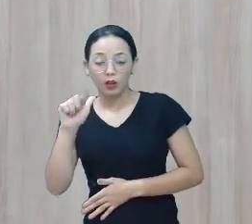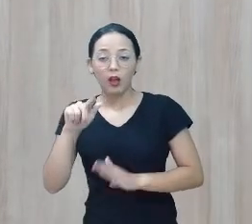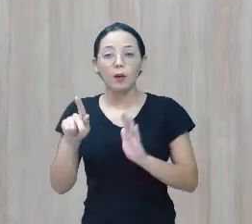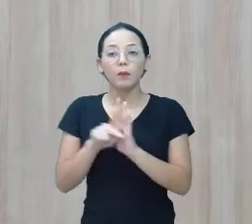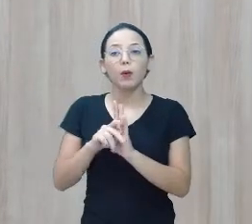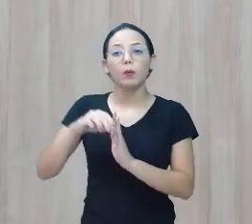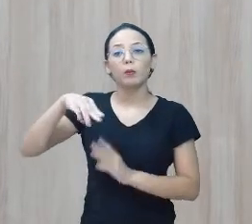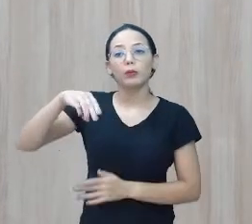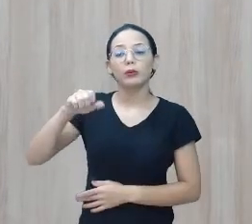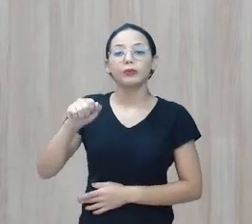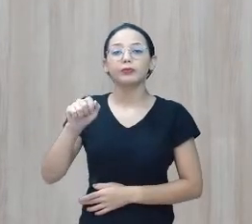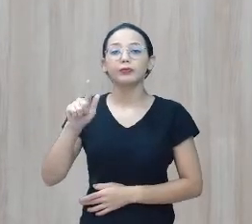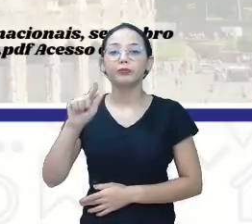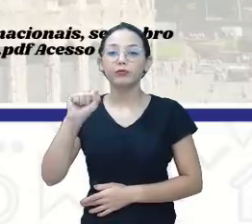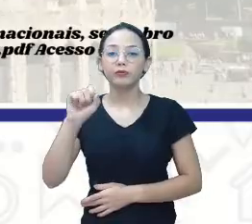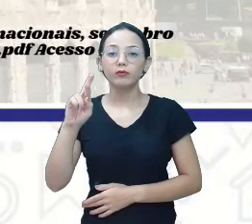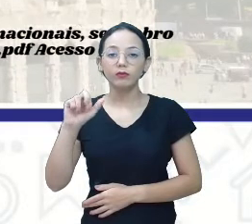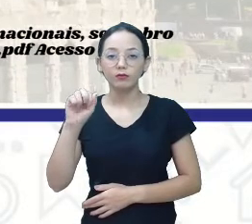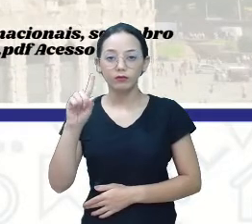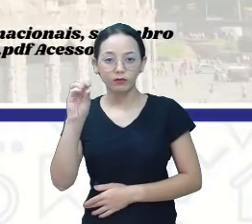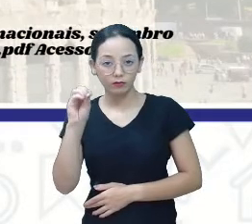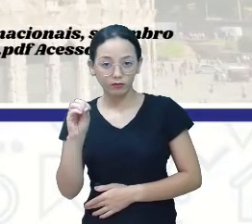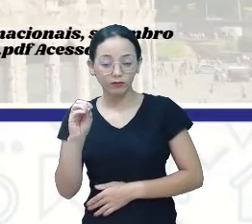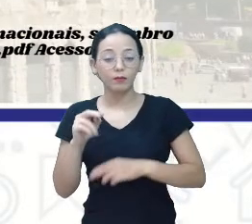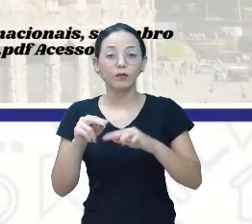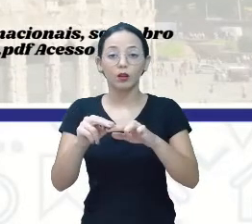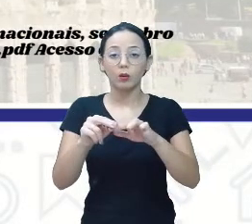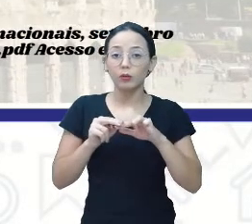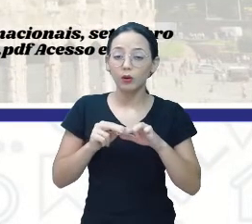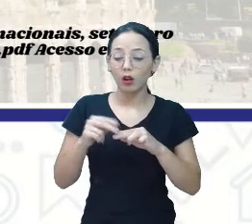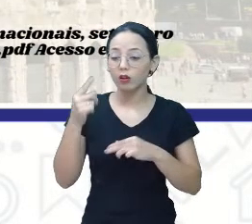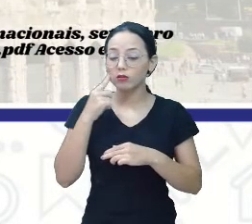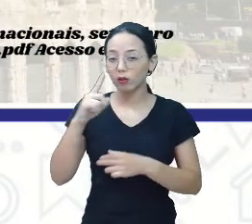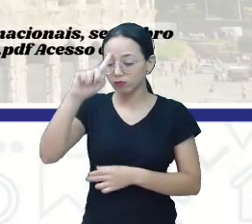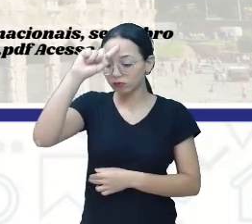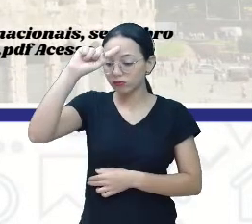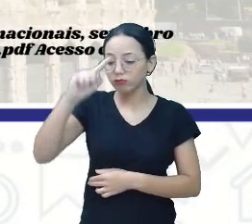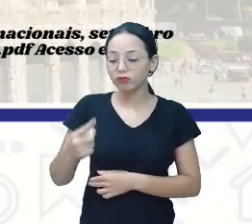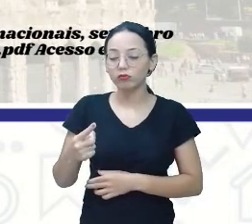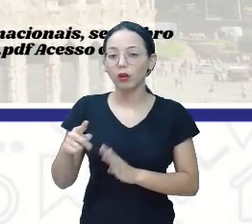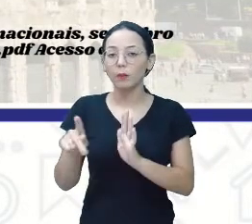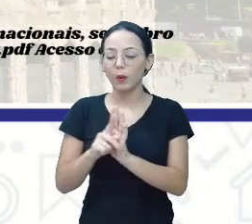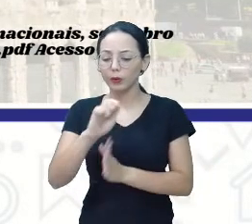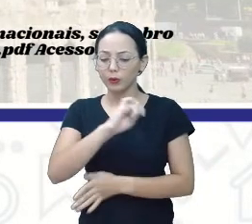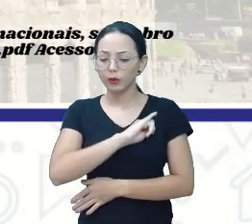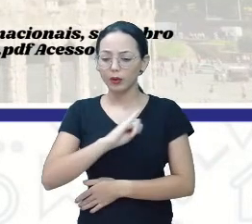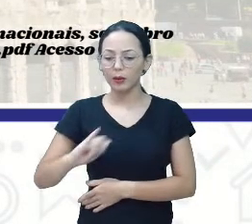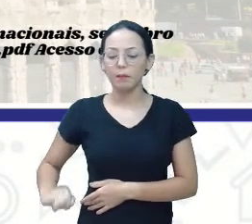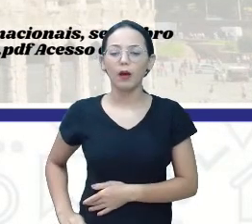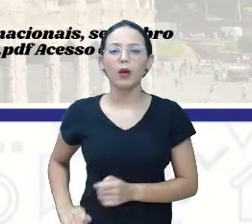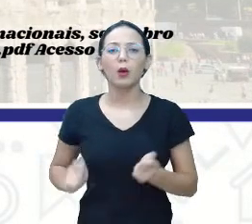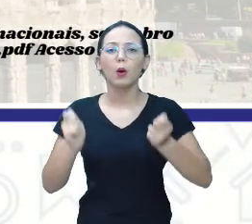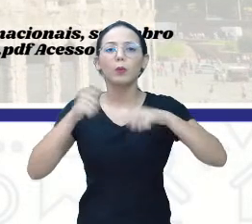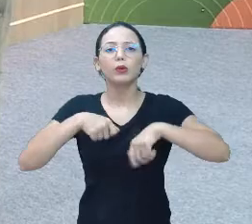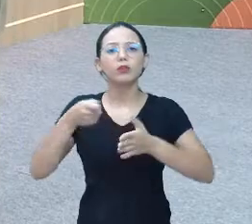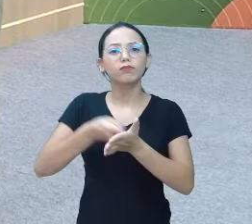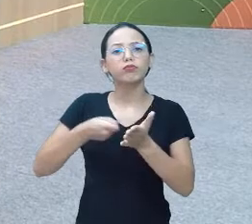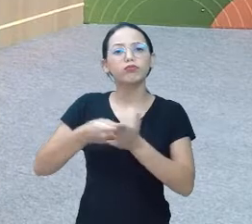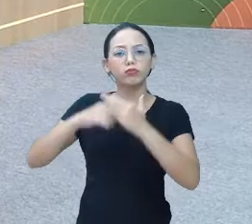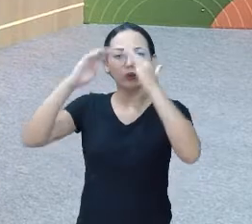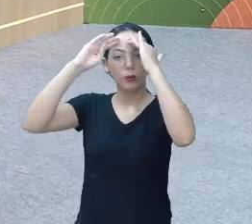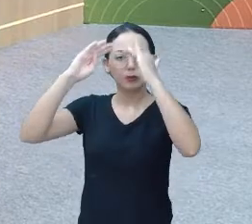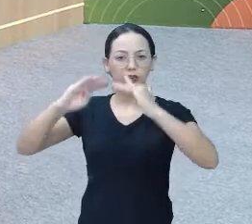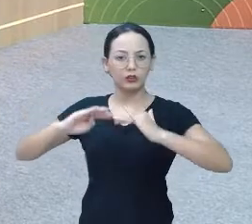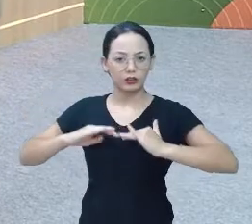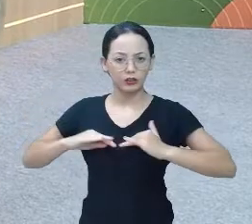nesse sentido, por meio dessa medida, né, do império, eles podiam exigir a obediência aos cidadãos,